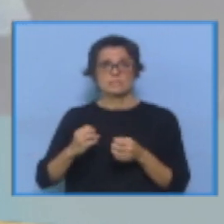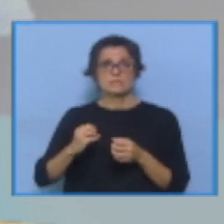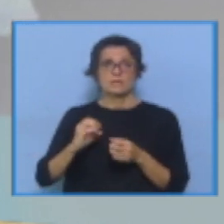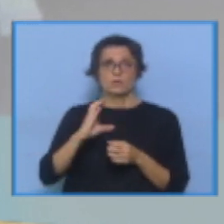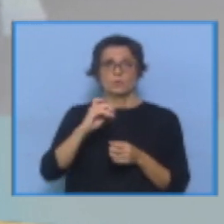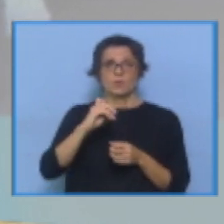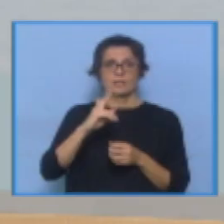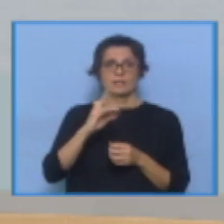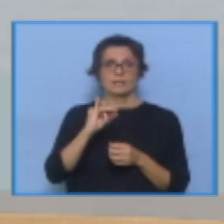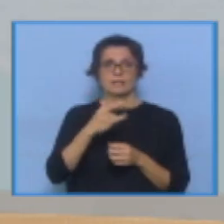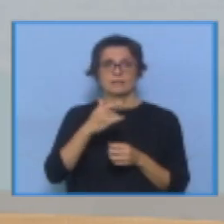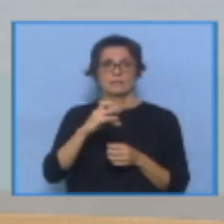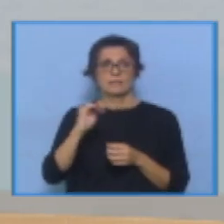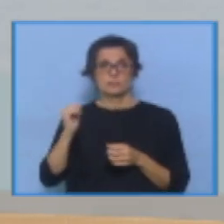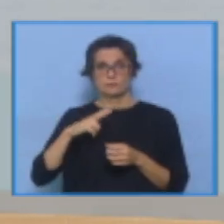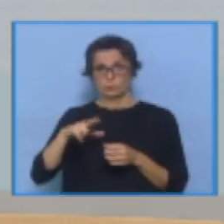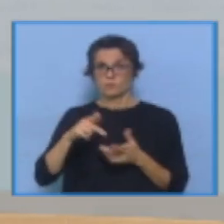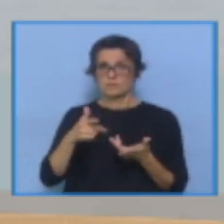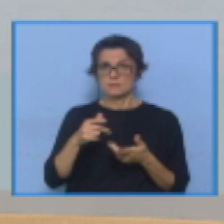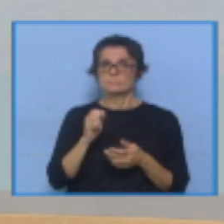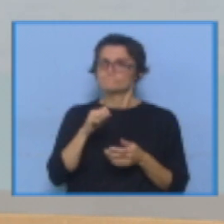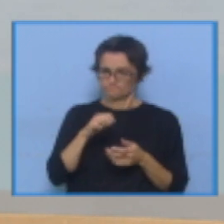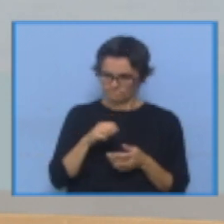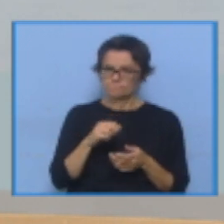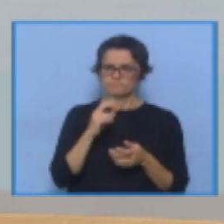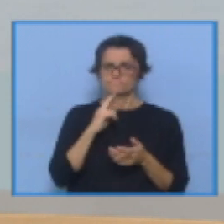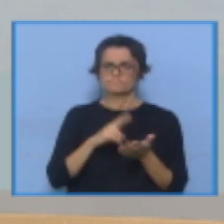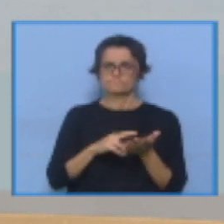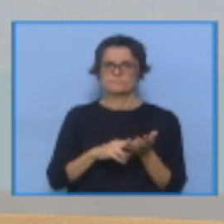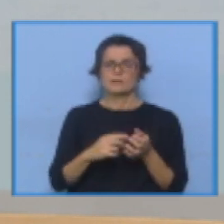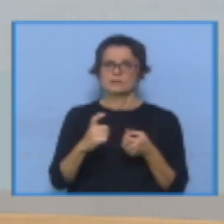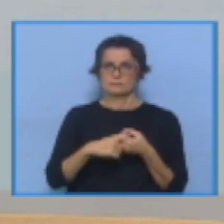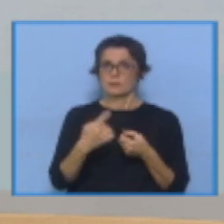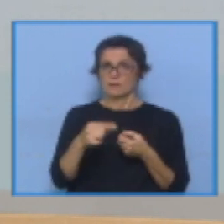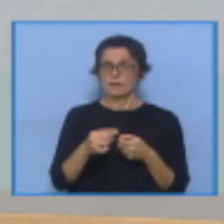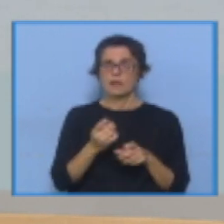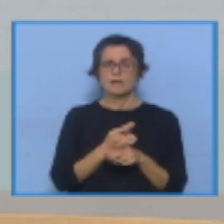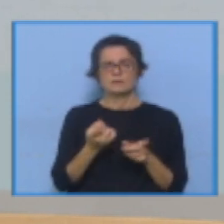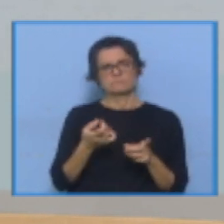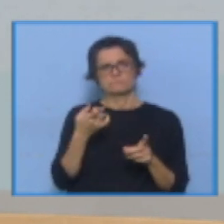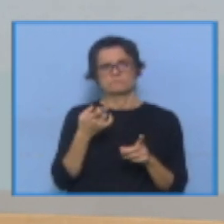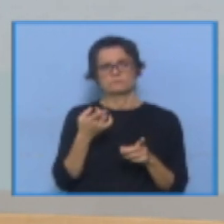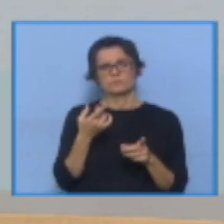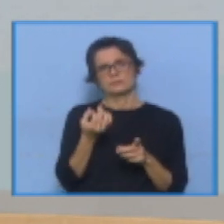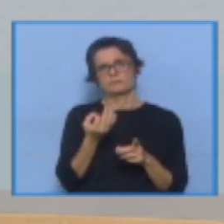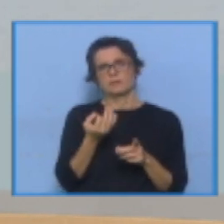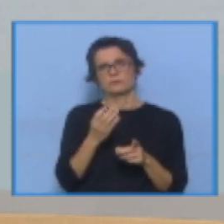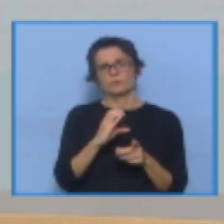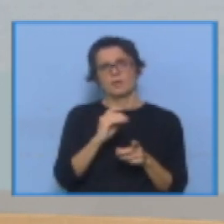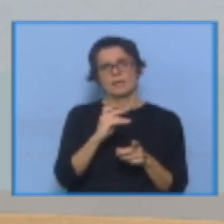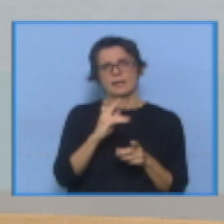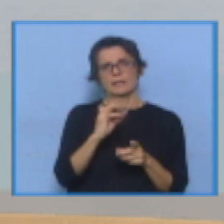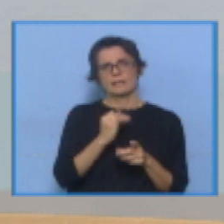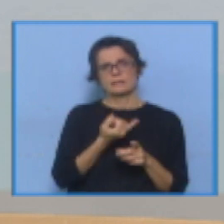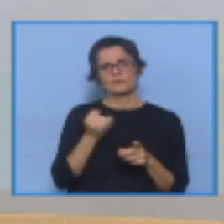nós quisemos fazer esta iniciativa em parceria com a Caritas Portuguesa porque talvez seja aquela entidade que tem